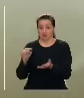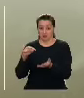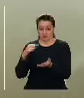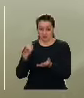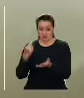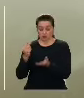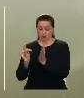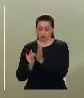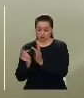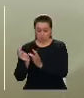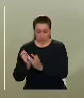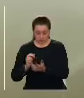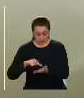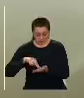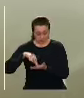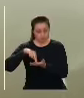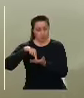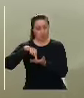endireitou-se e disse-lhes: